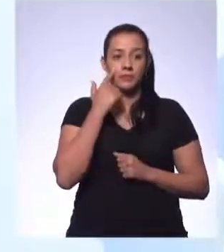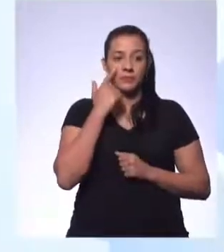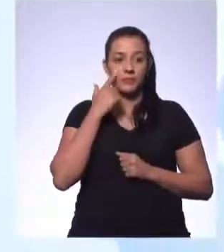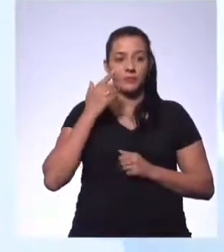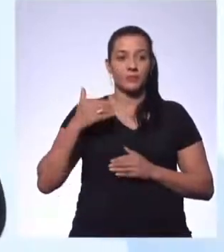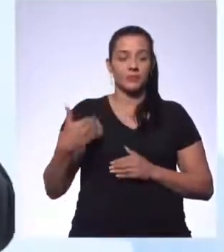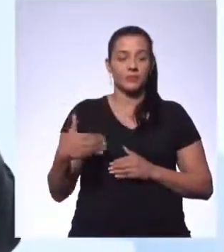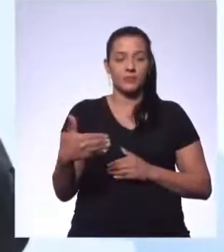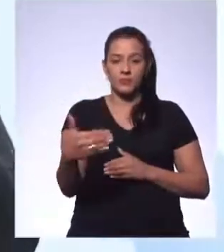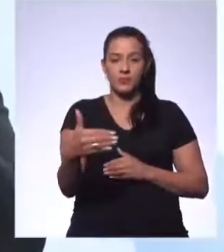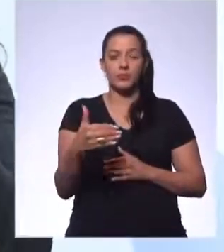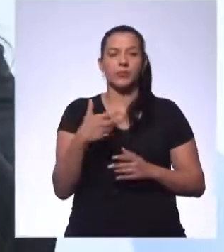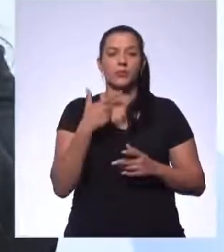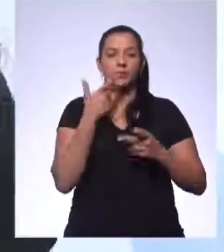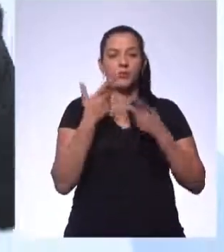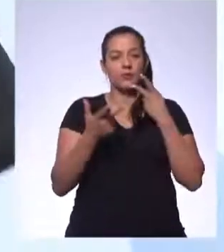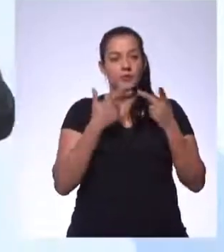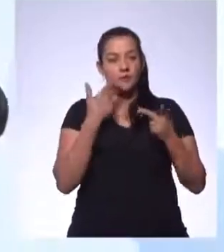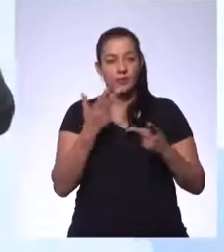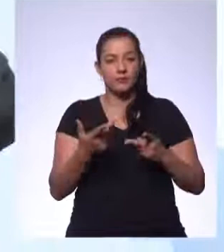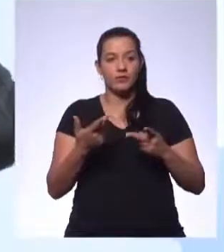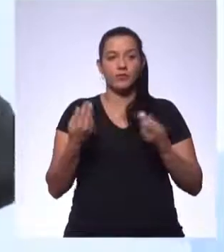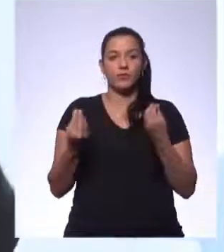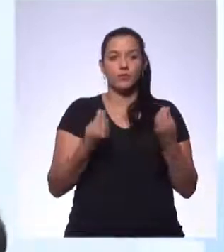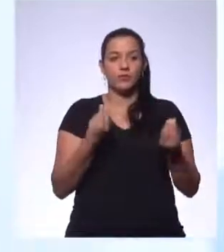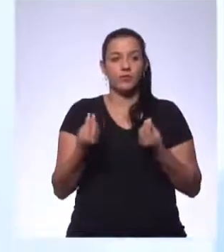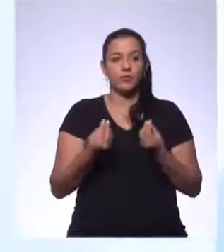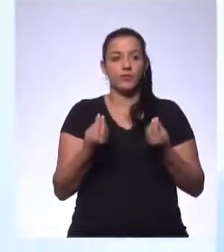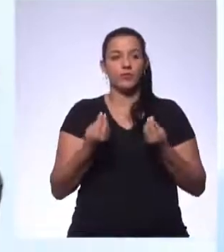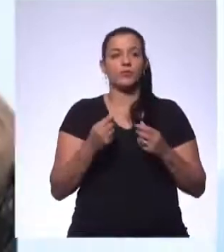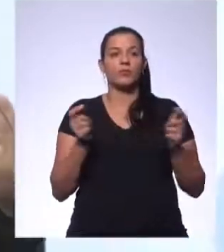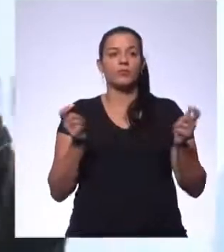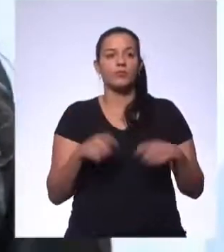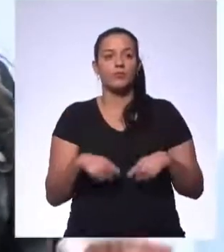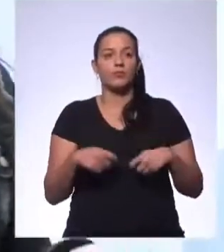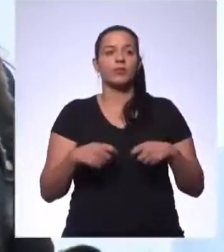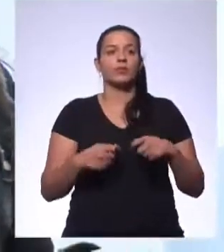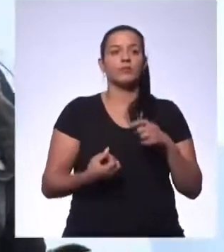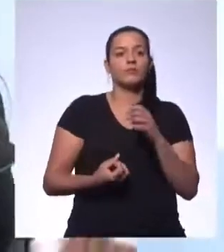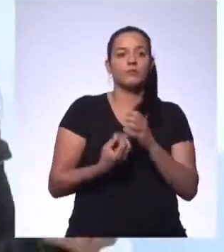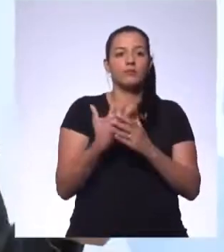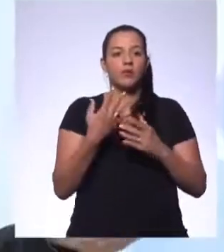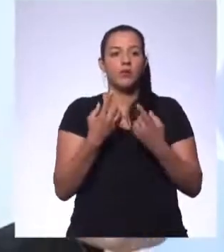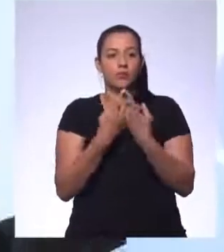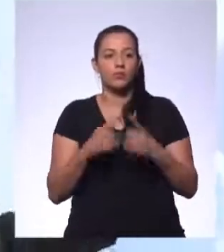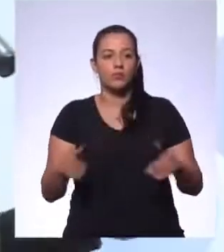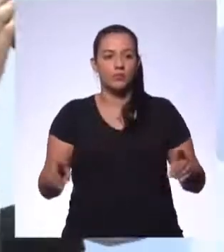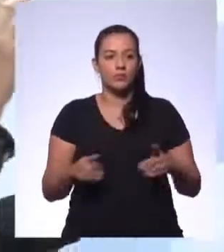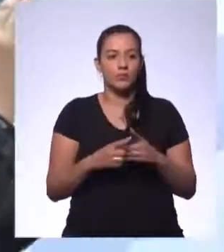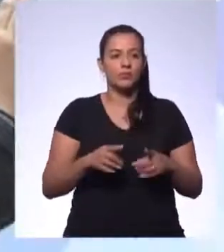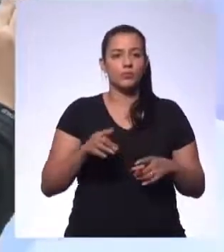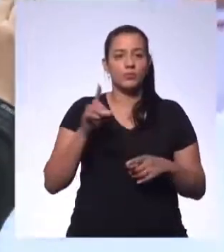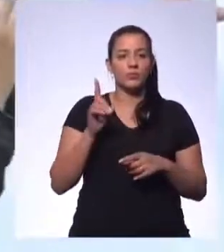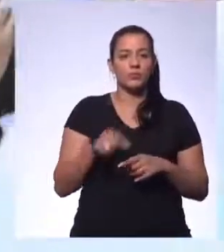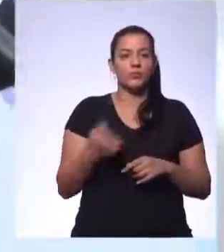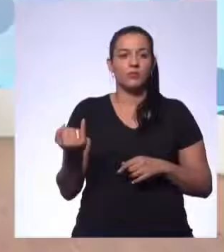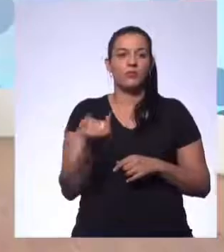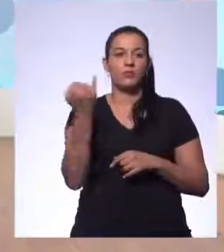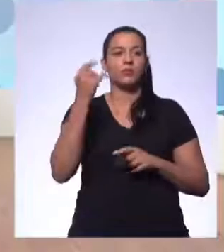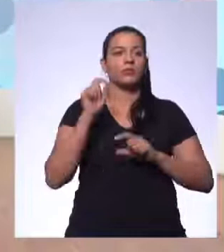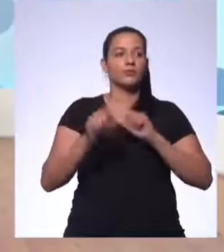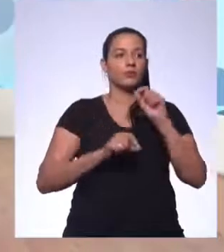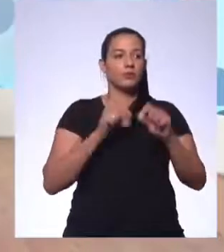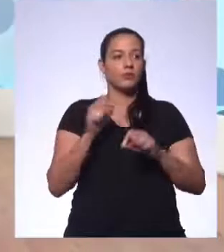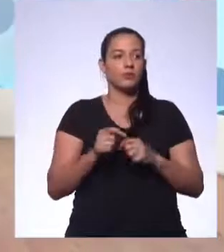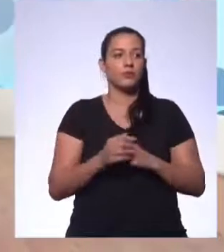continuar, né, falando um pouquinho aí sobre como que a gente poderia estar fazendo, né, criando um musical, é importante justamente fazer isso aqui, ó.